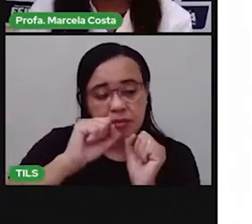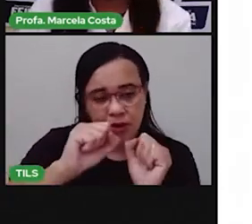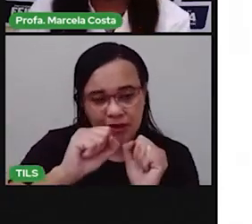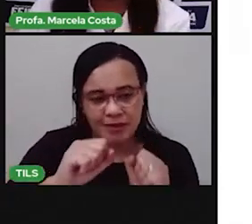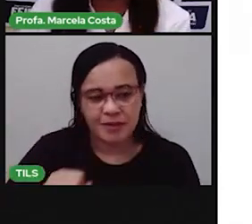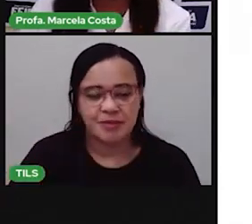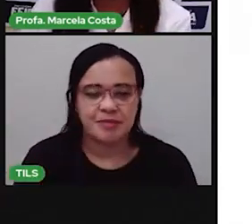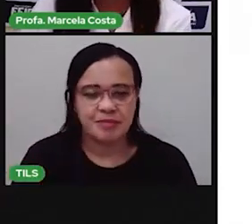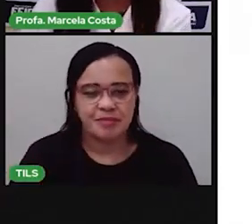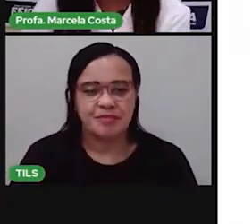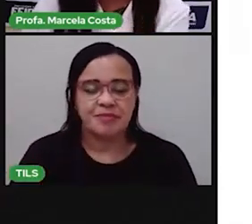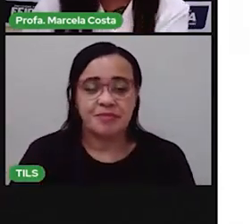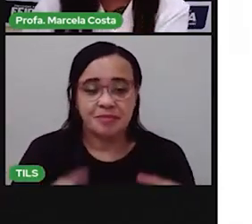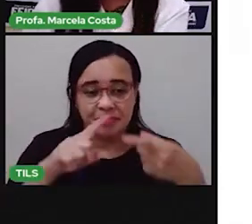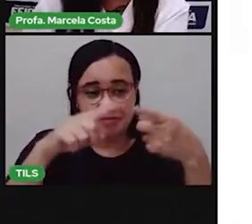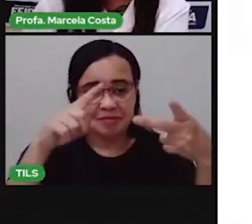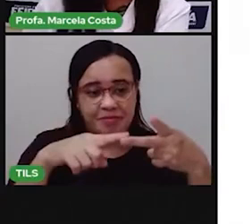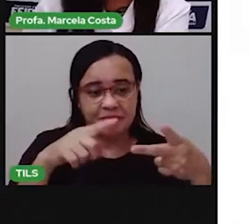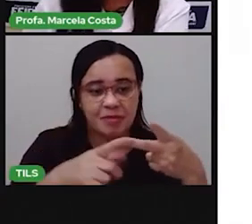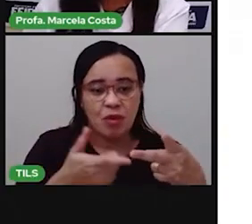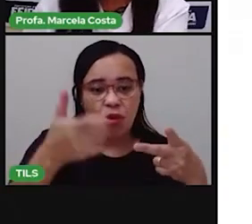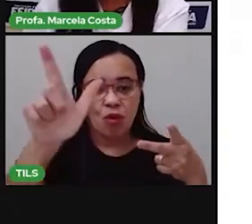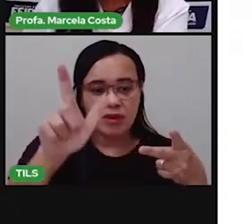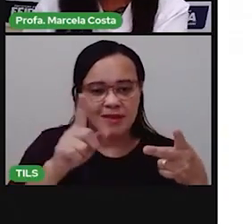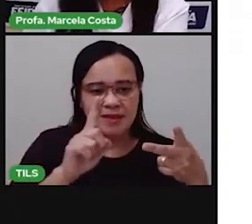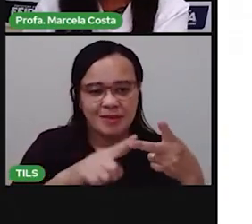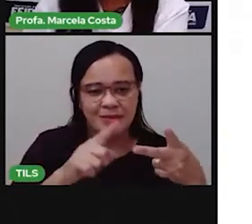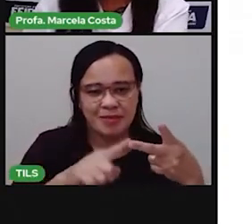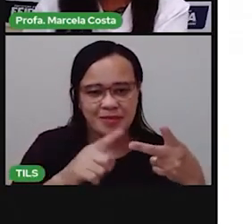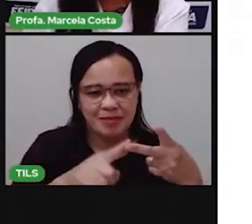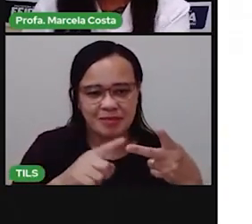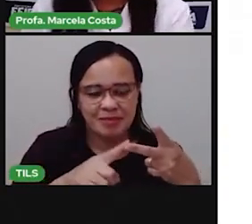imagem. Tente escrever sozinho.